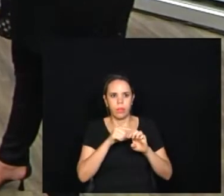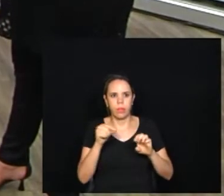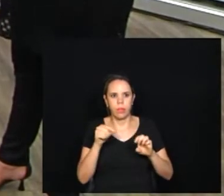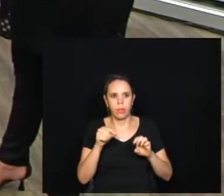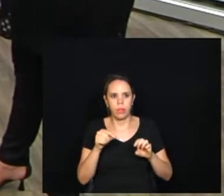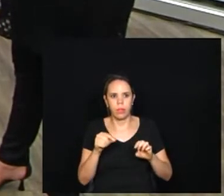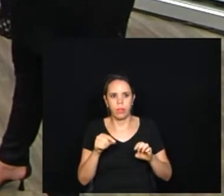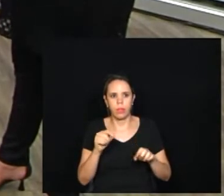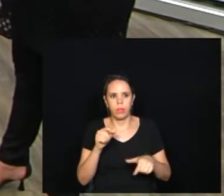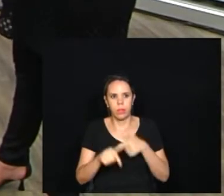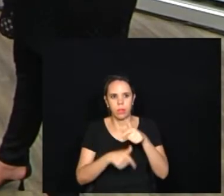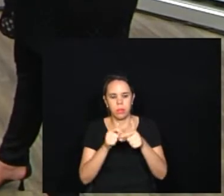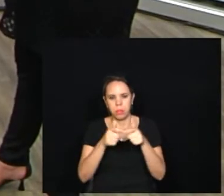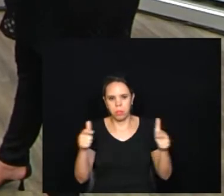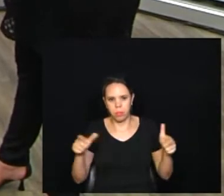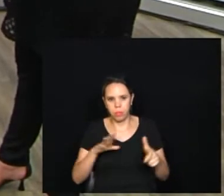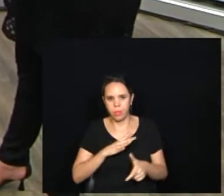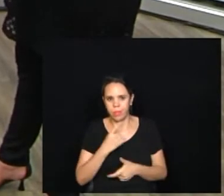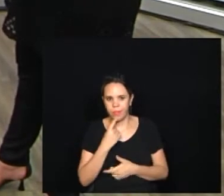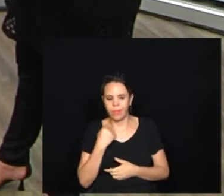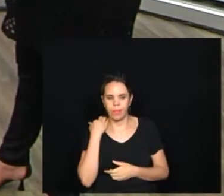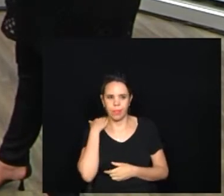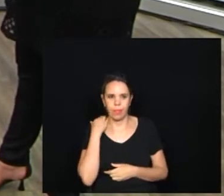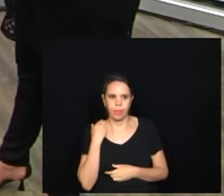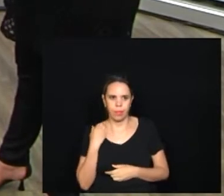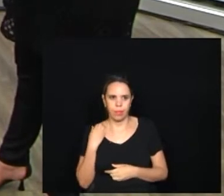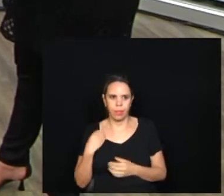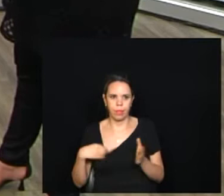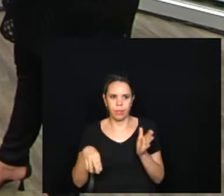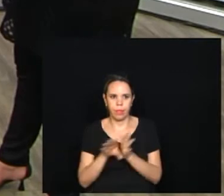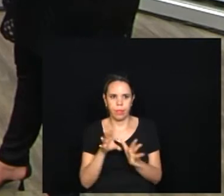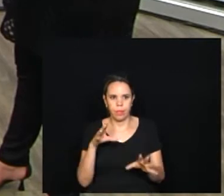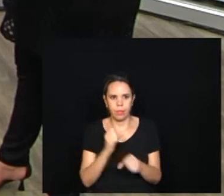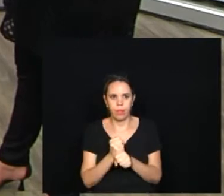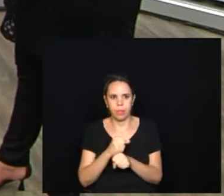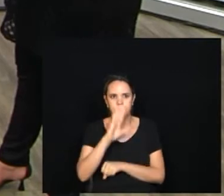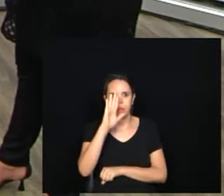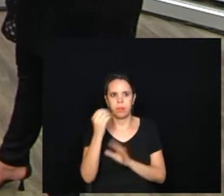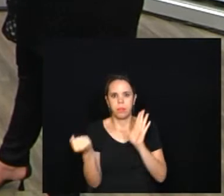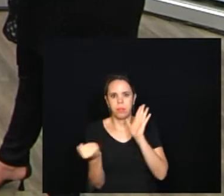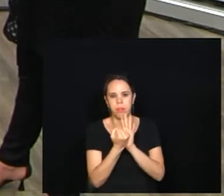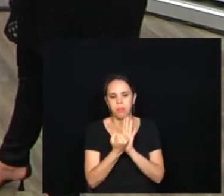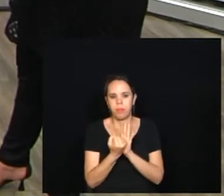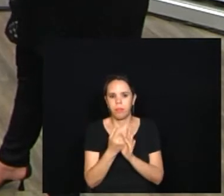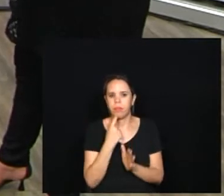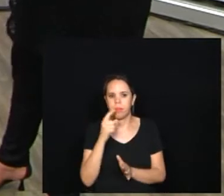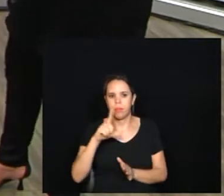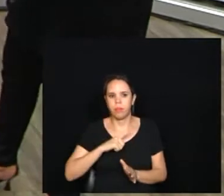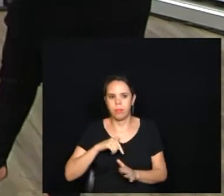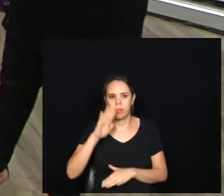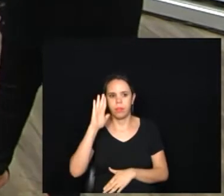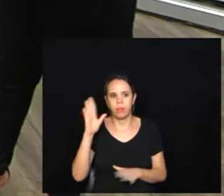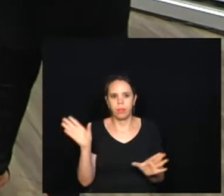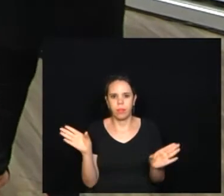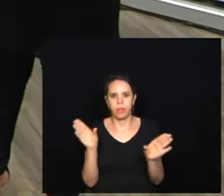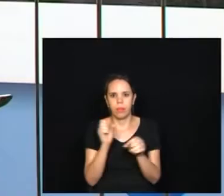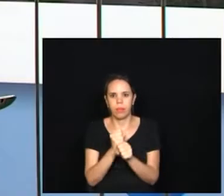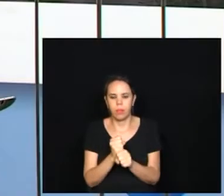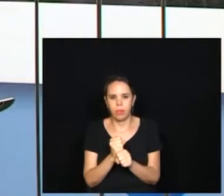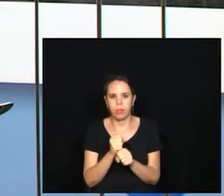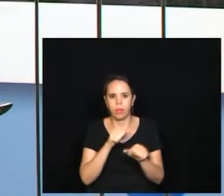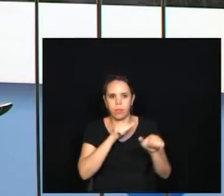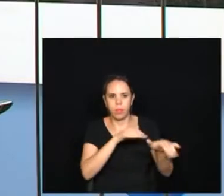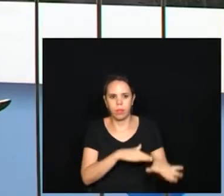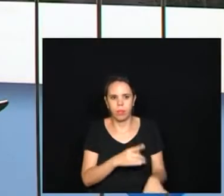microempreendedores não param de crescer na cidade de Campinas. Chegamos a uma marca, né? Campinas então fecha